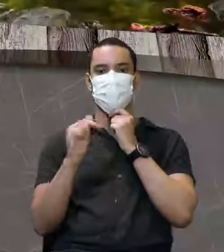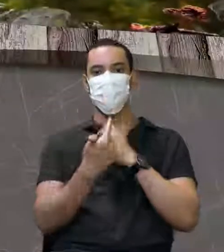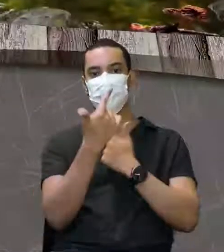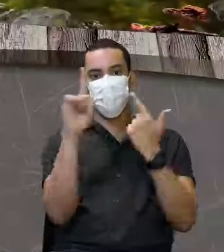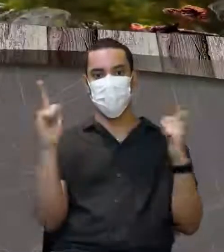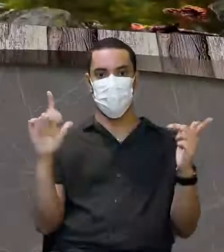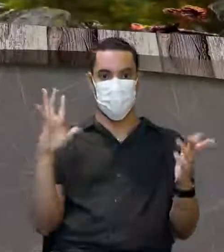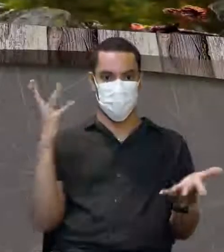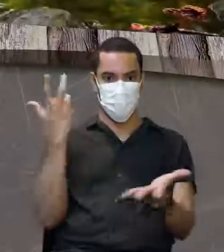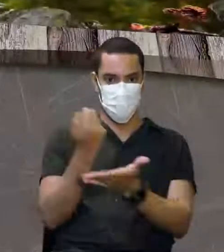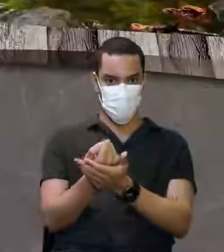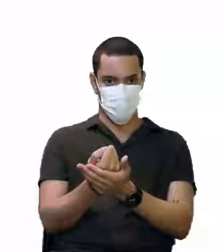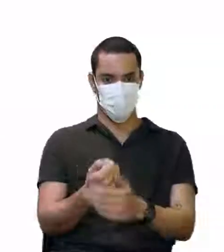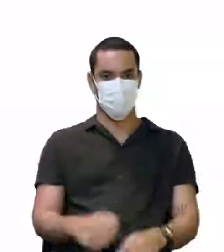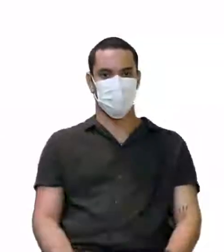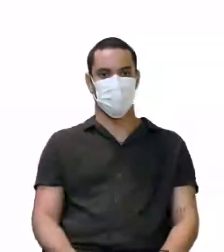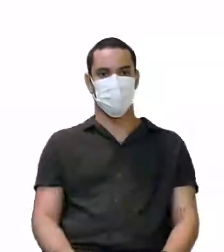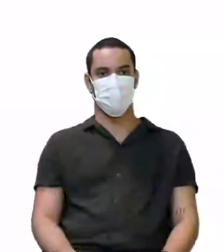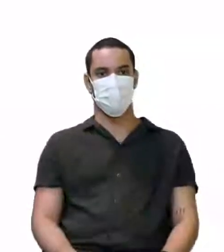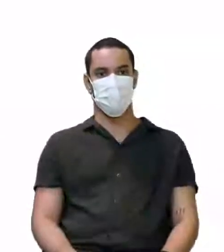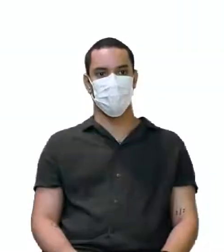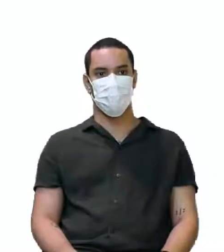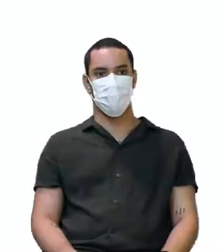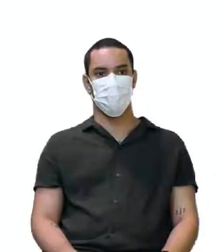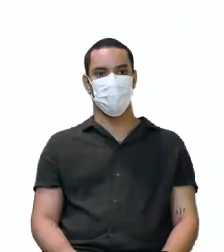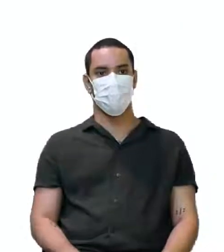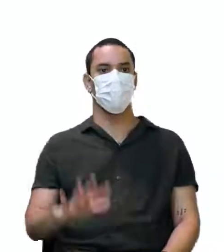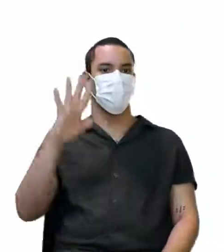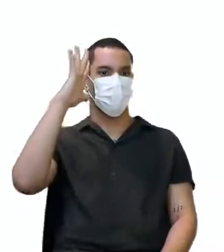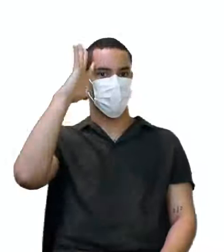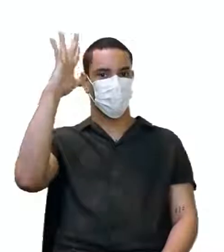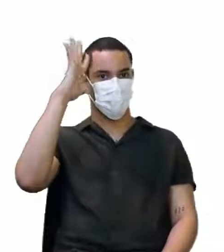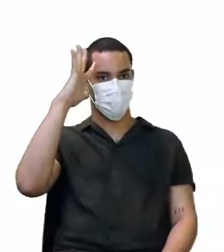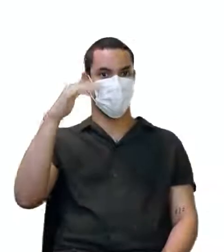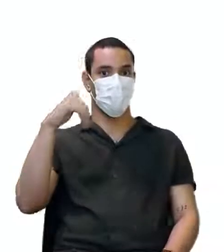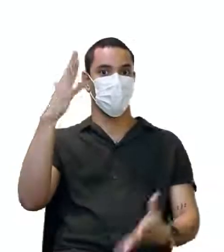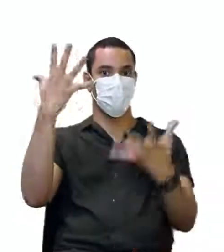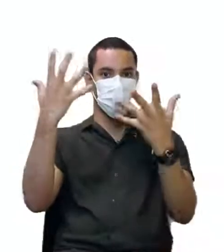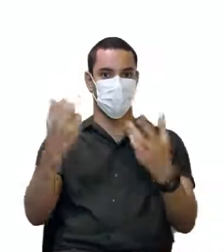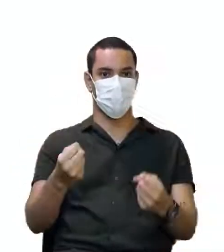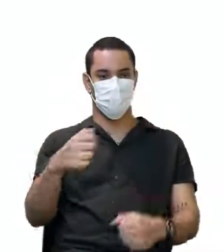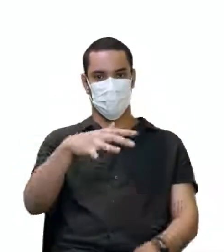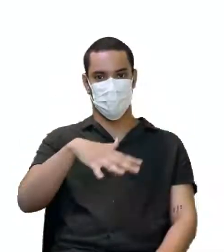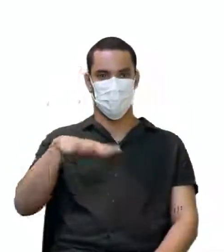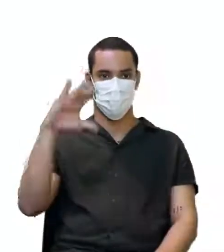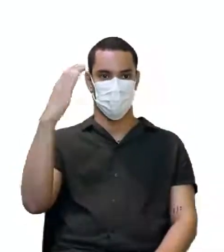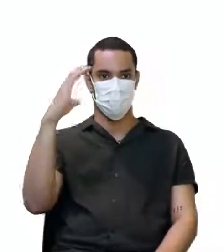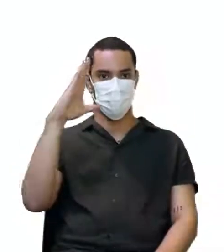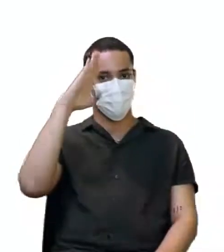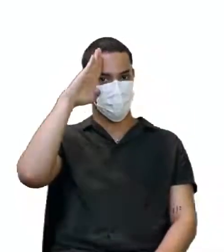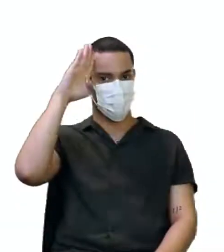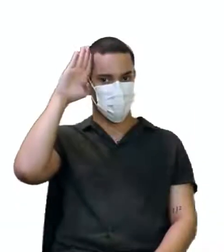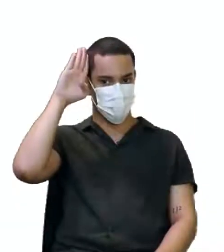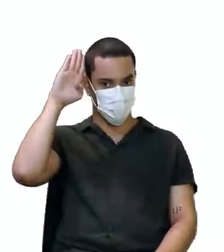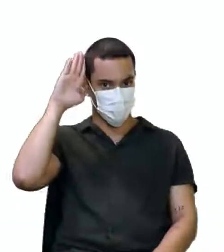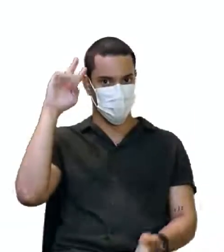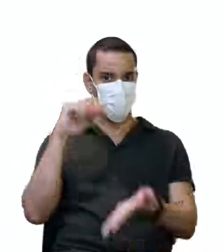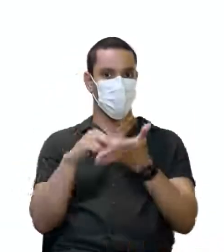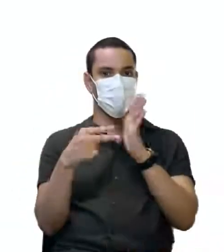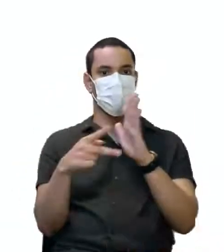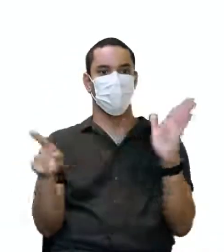outros registros. Vamos seguindo? Vamos lá? A teoria mais aceita no meio científico e acadêmico é de